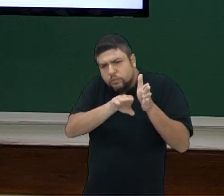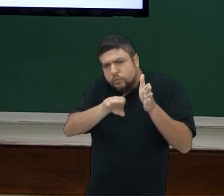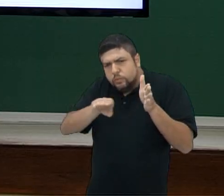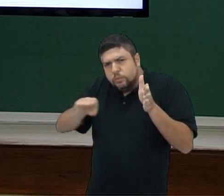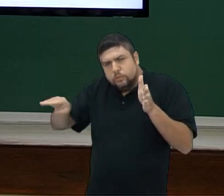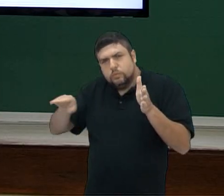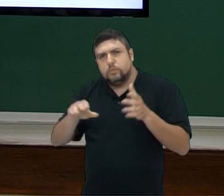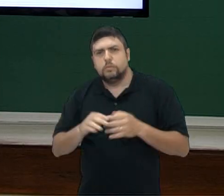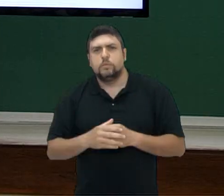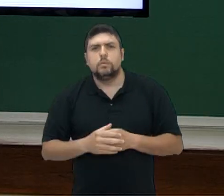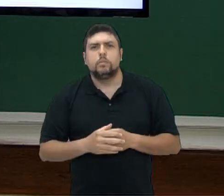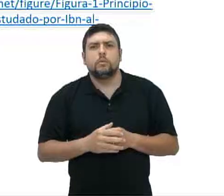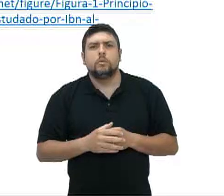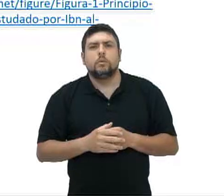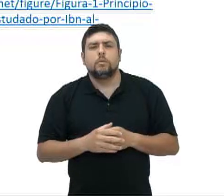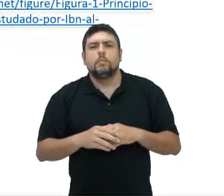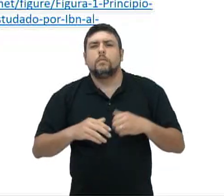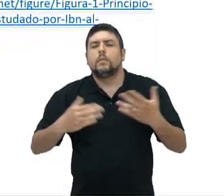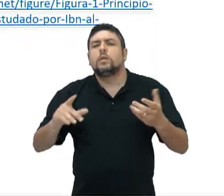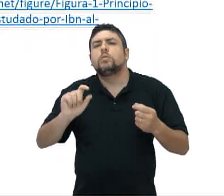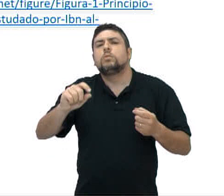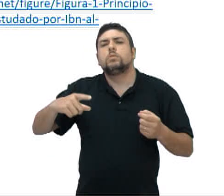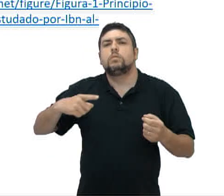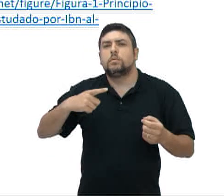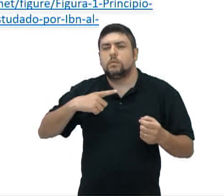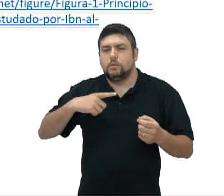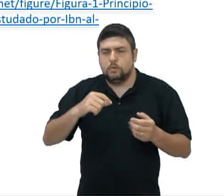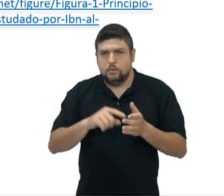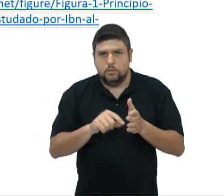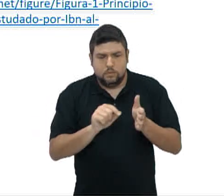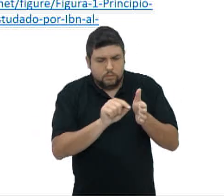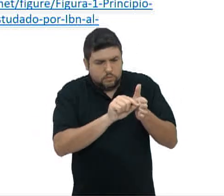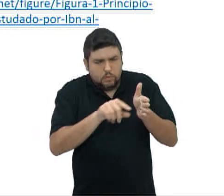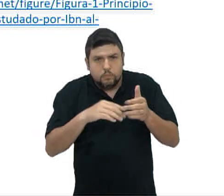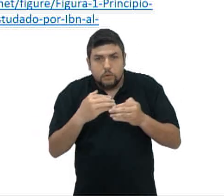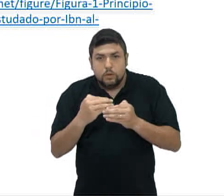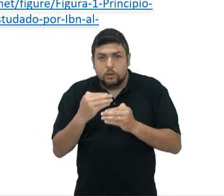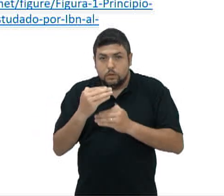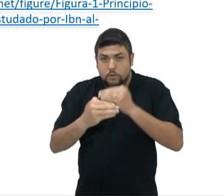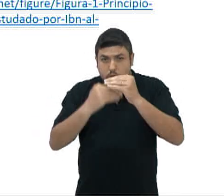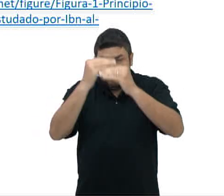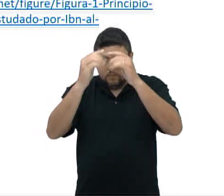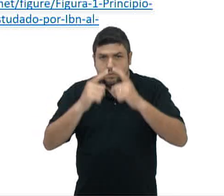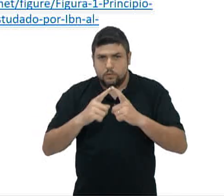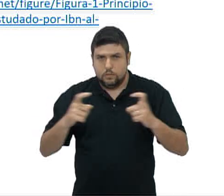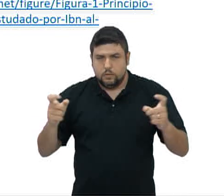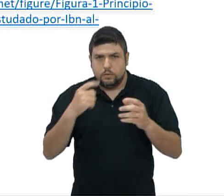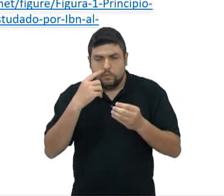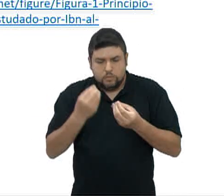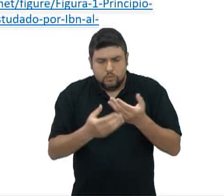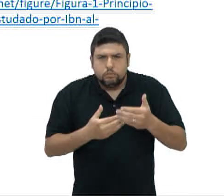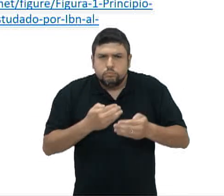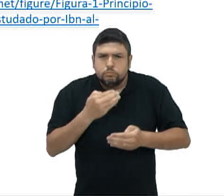desse conceito, o que temos ali? Todo esse desenvolvimento científico e tecnológico foi